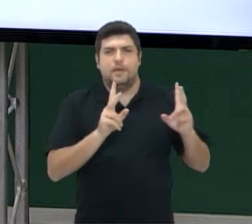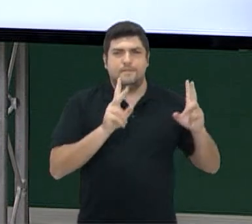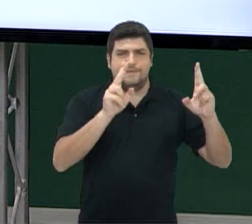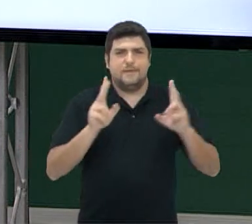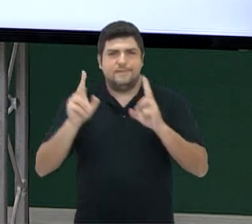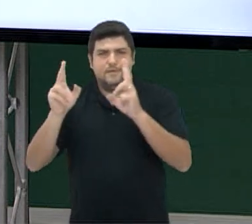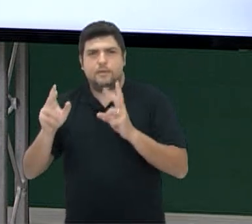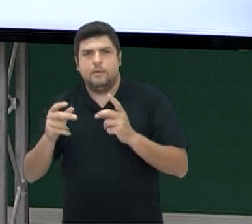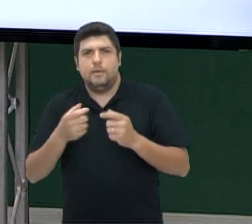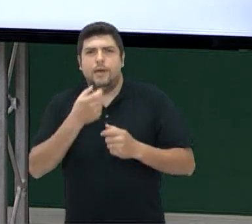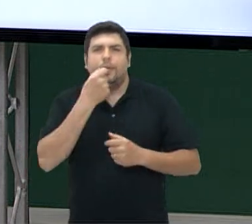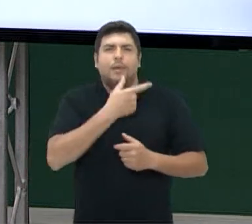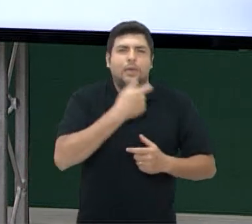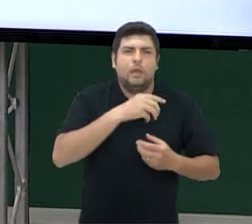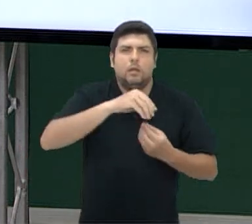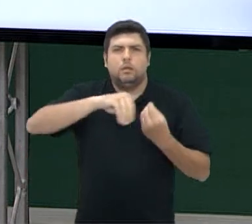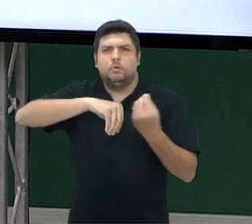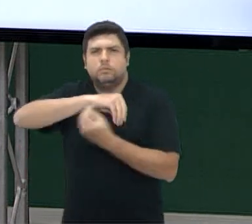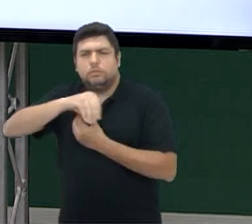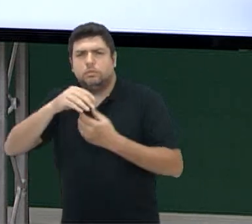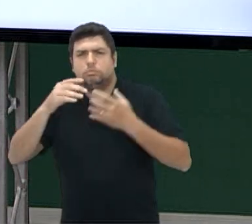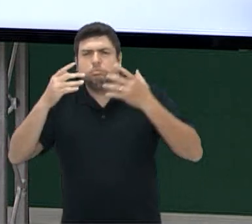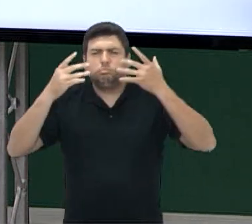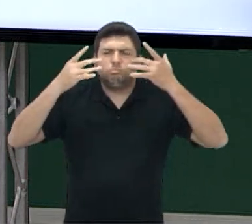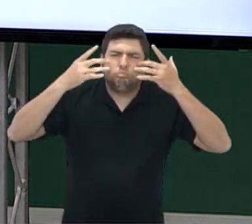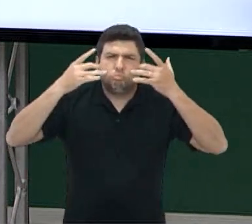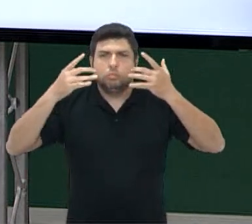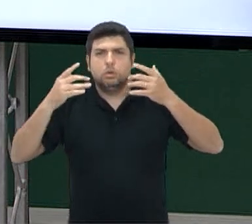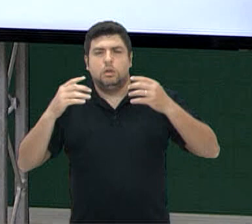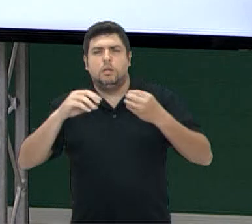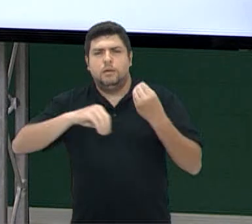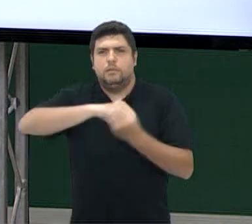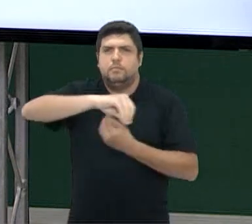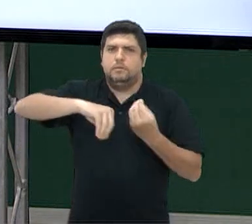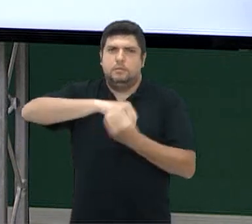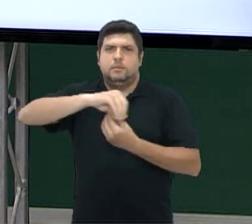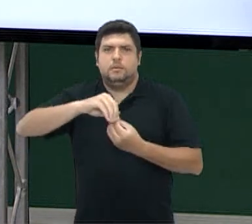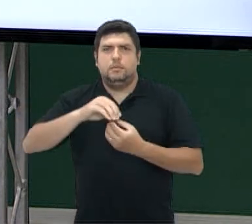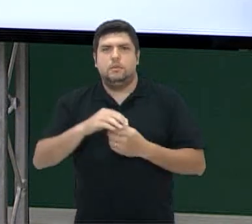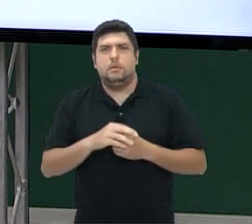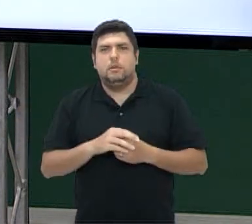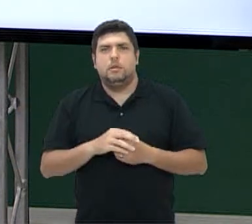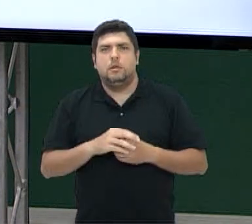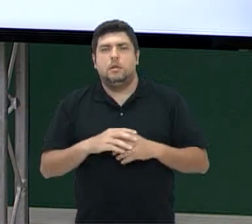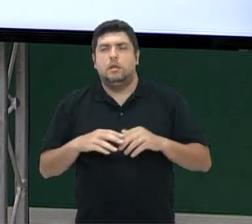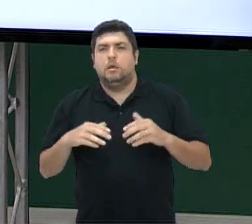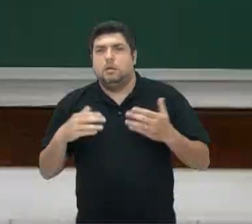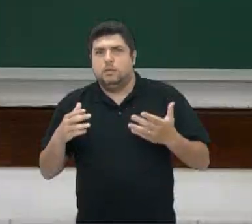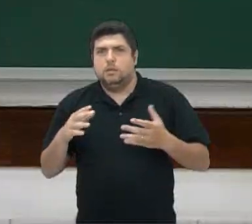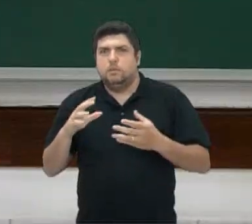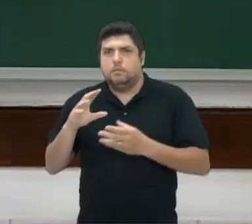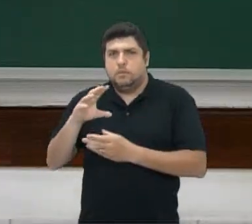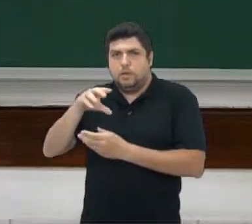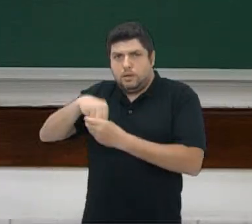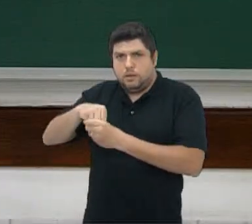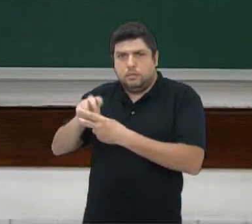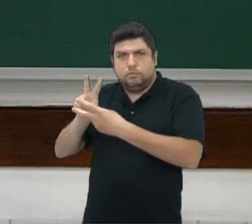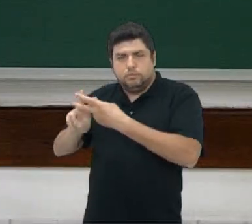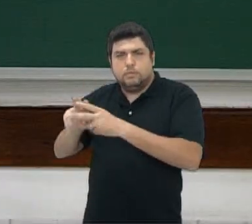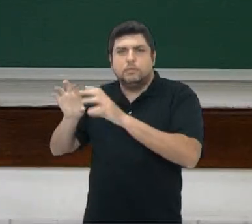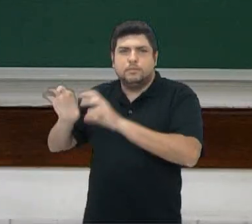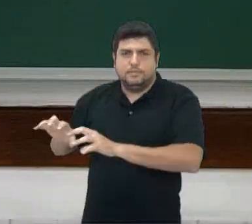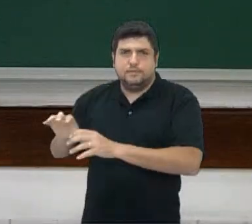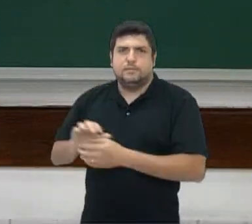de comédia, drama e tal. Então, tem essas características que são peculiares àquelas instituições.